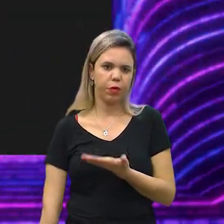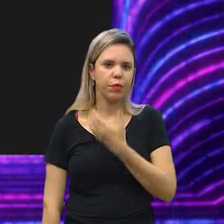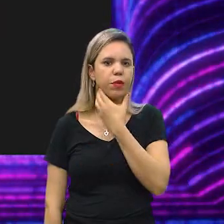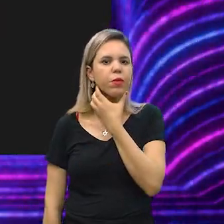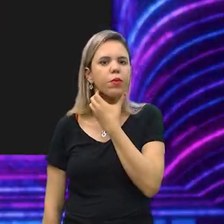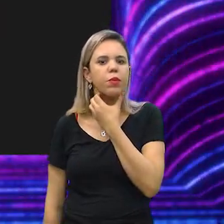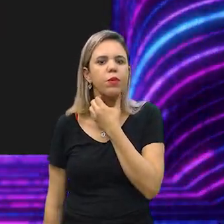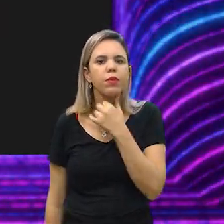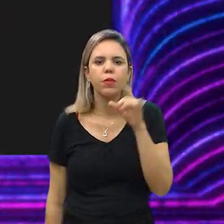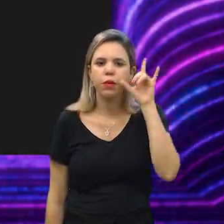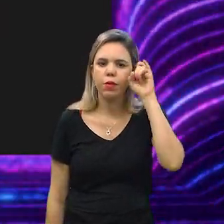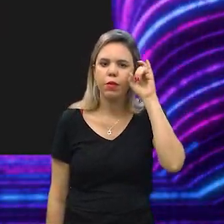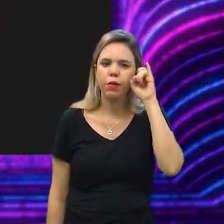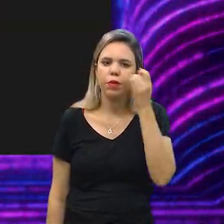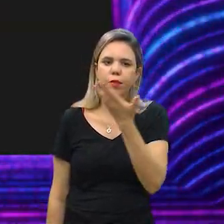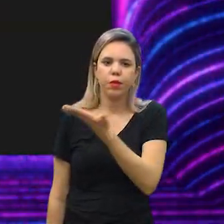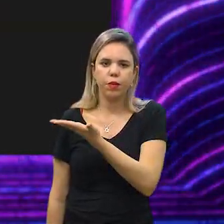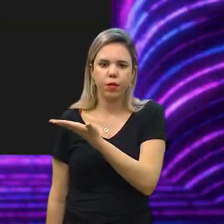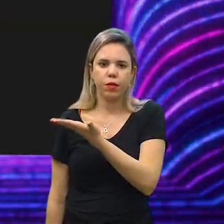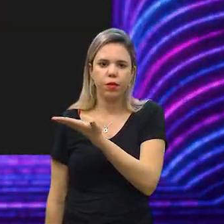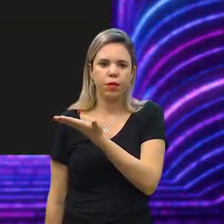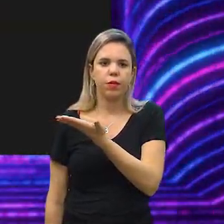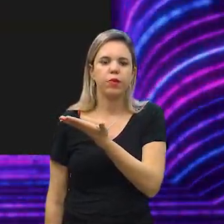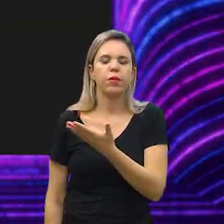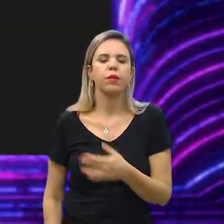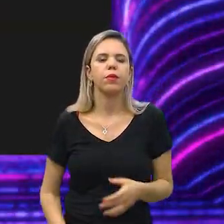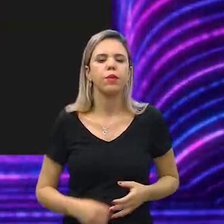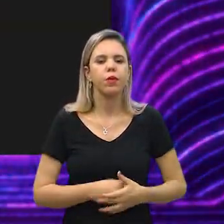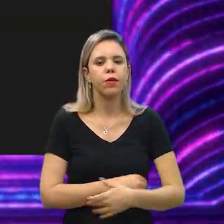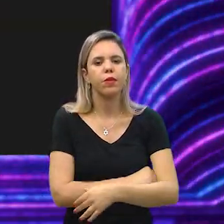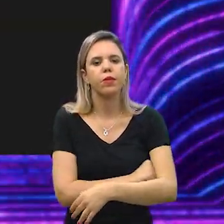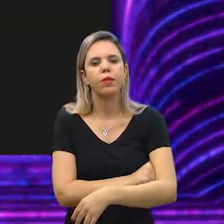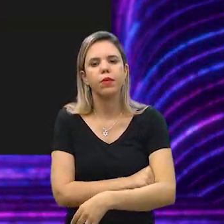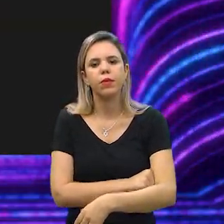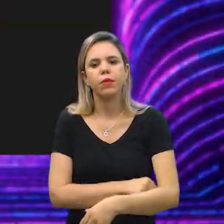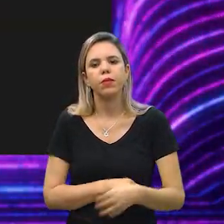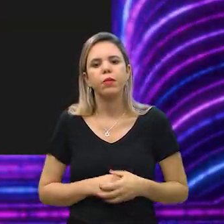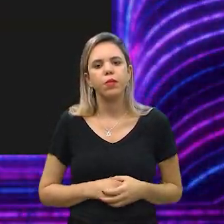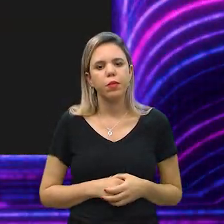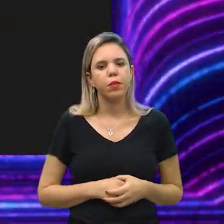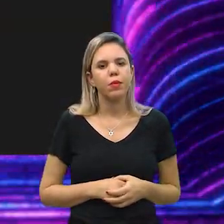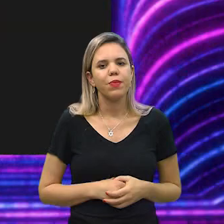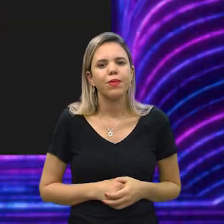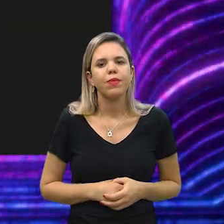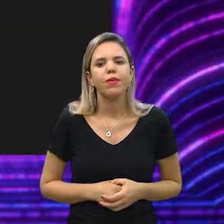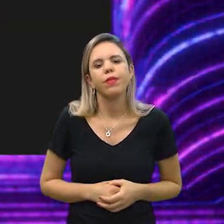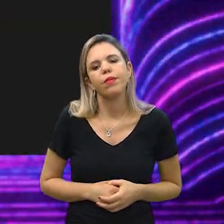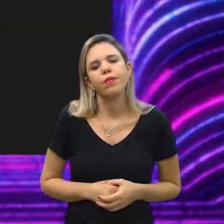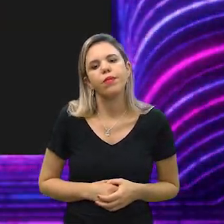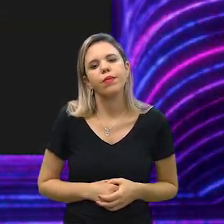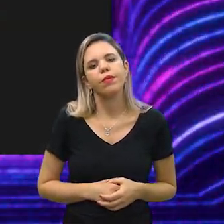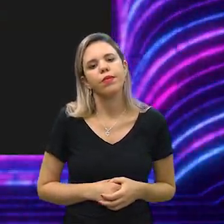Então, meu Instagram, Twitter, tudo tá em Fernanda Schmidt, só que sem o I,